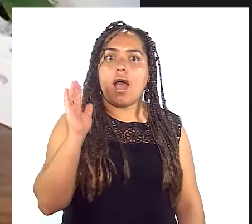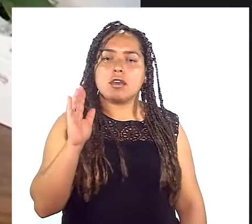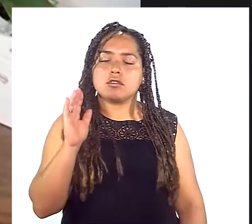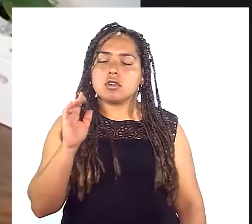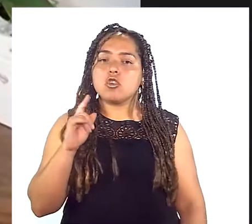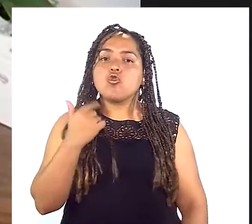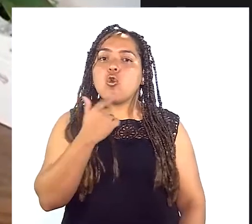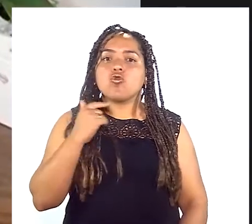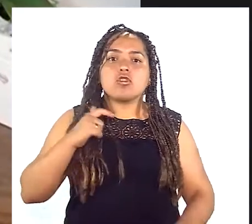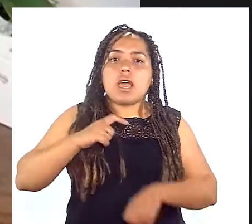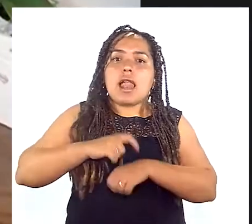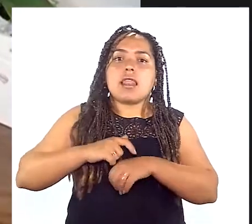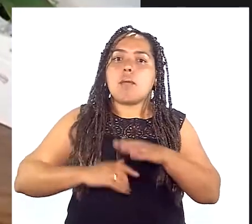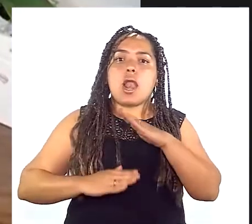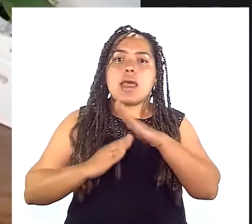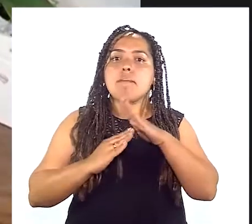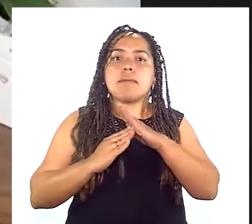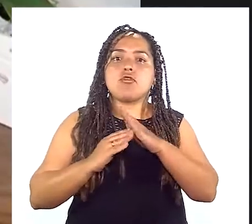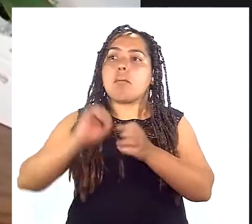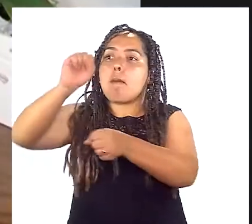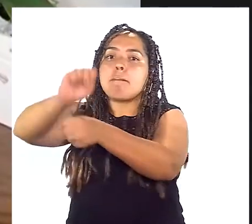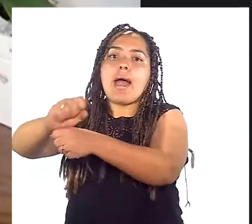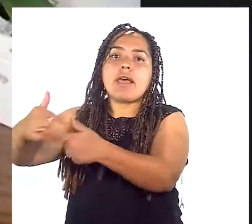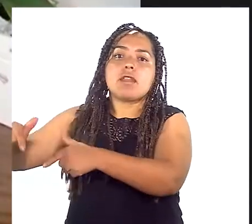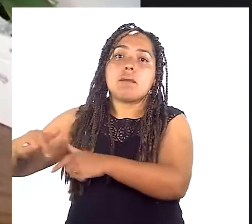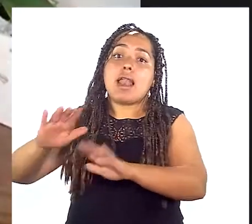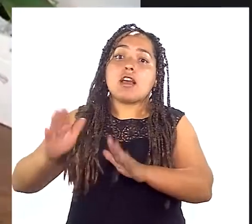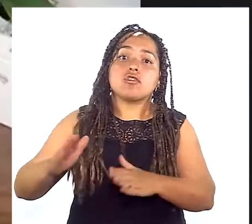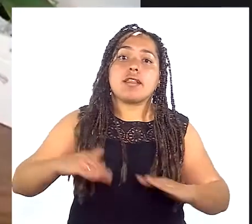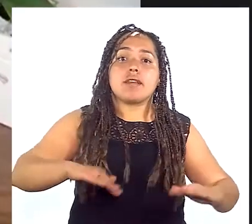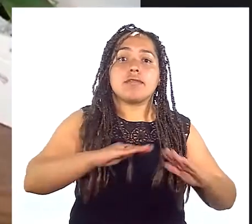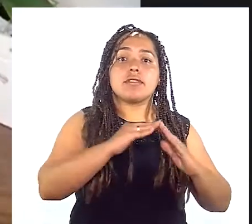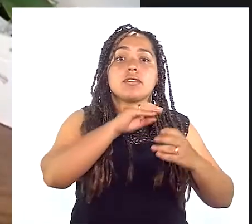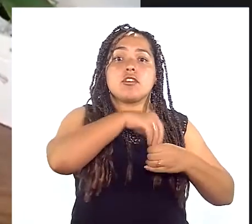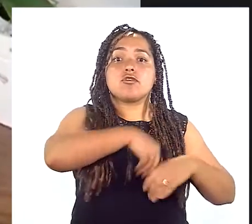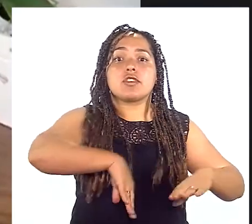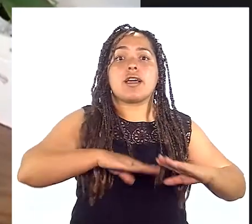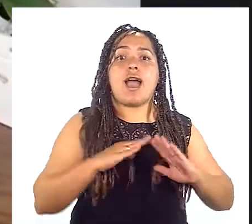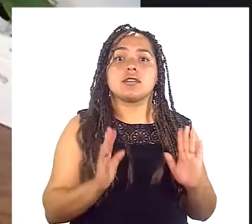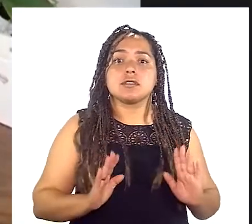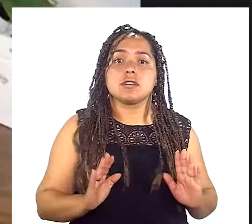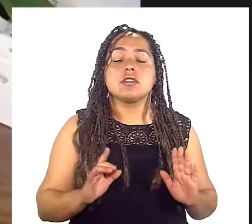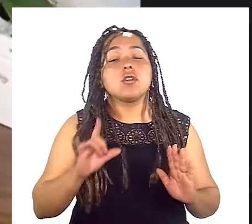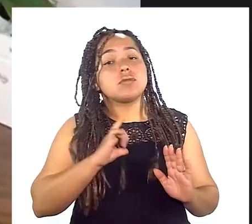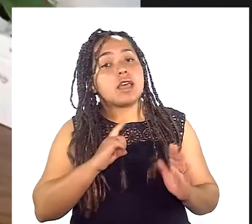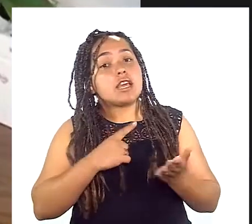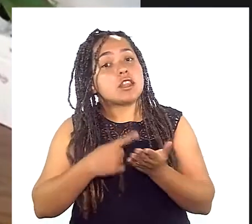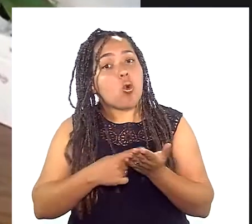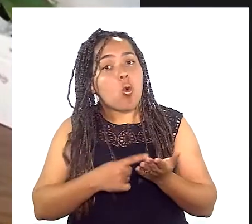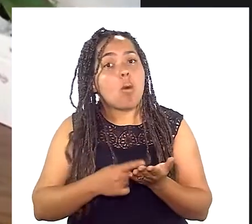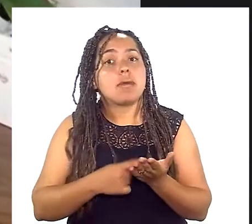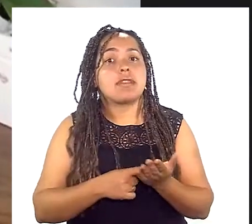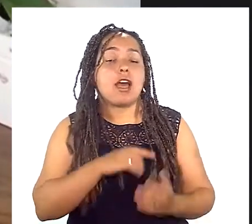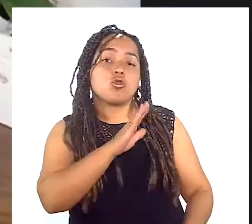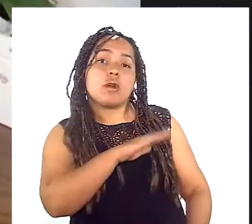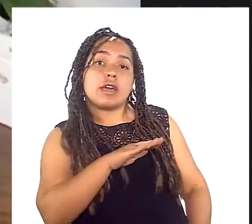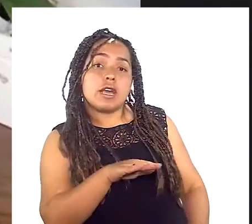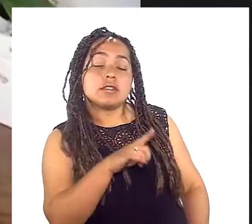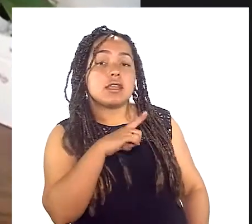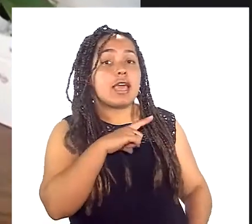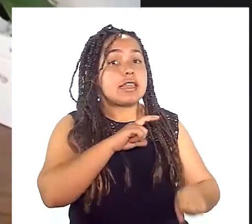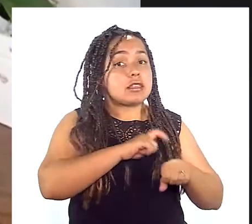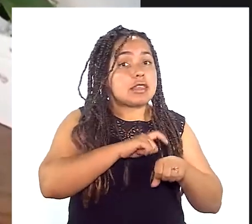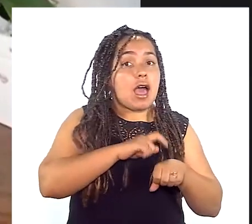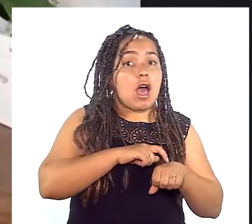Então, você não tinha o limite de bater o ponto e voltar para casa. Você já estava em casa. Então, é importante que você faça até os combinados com